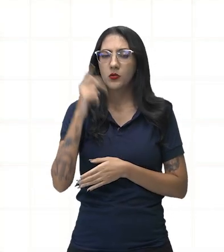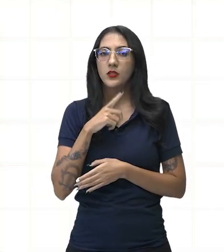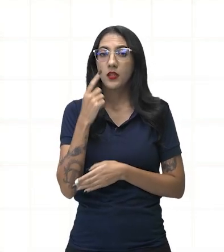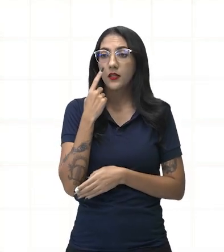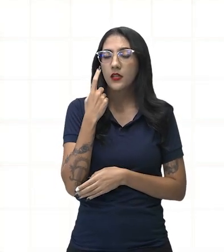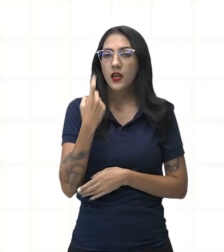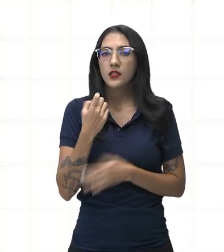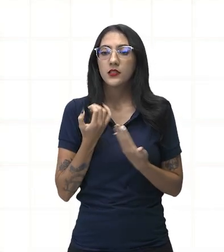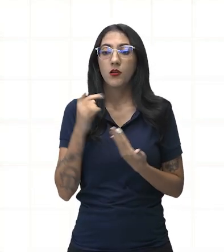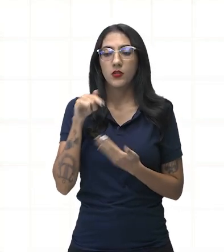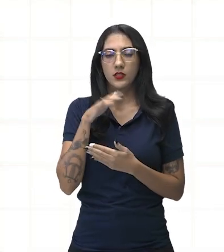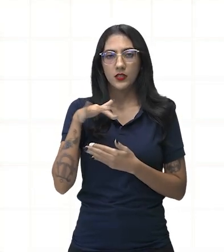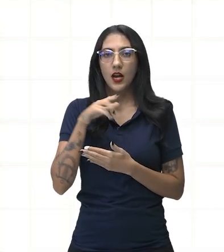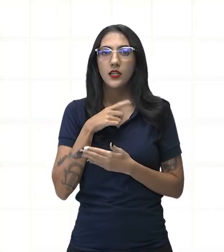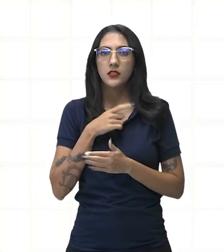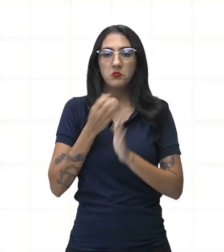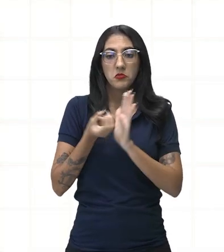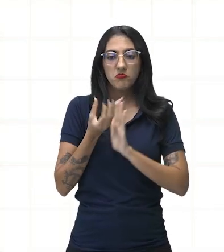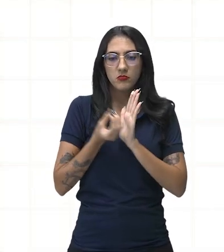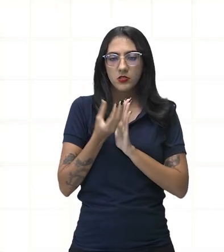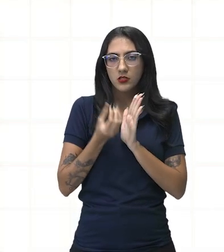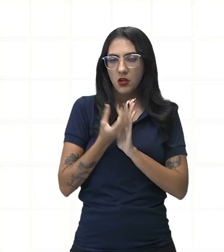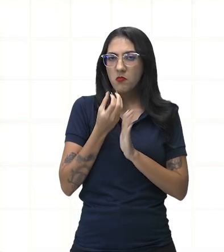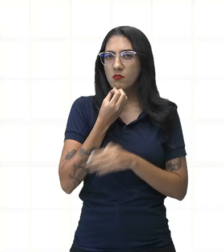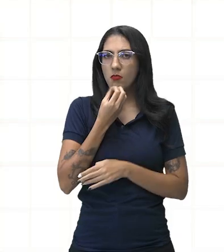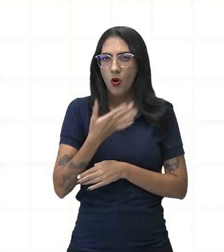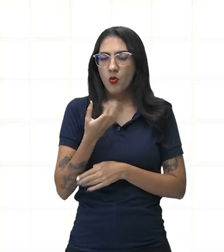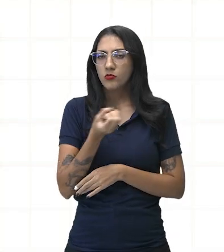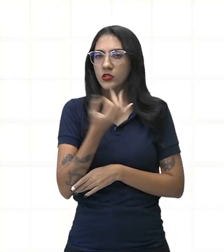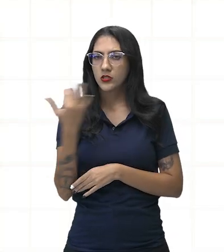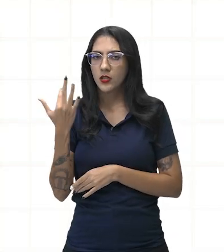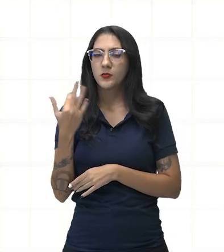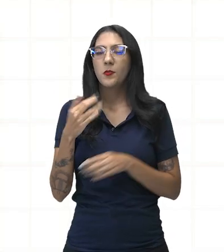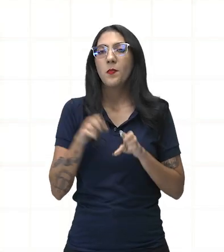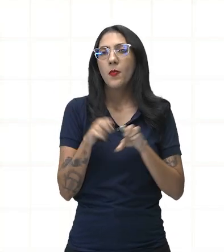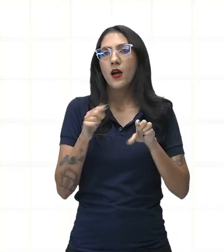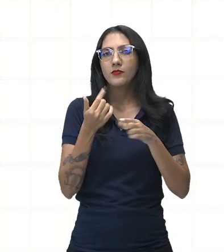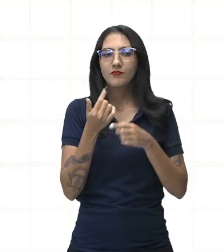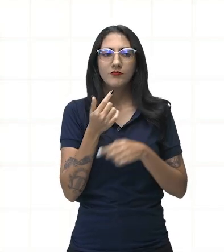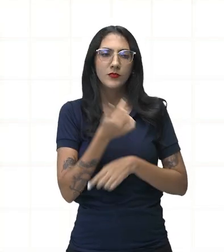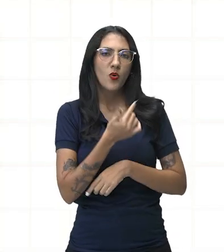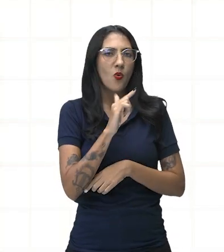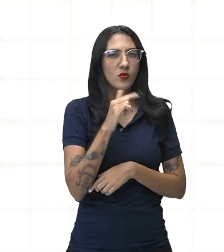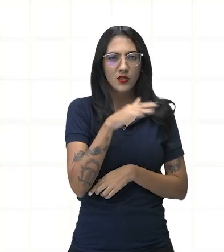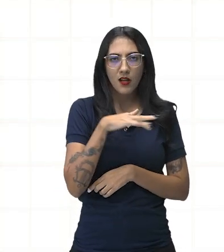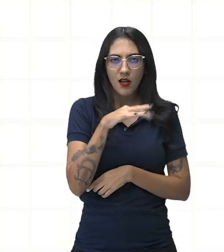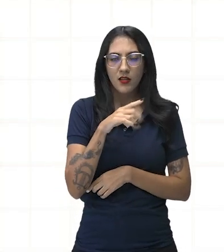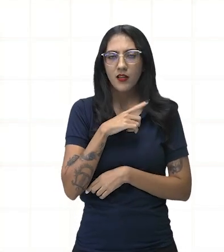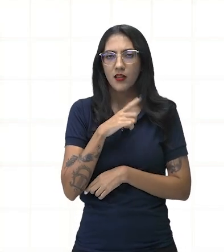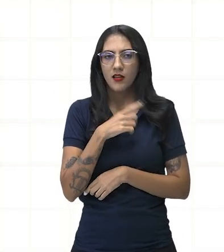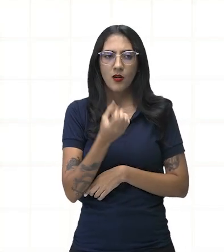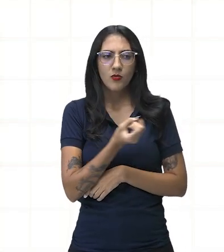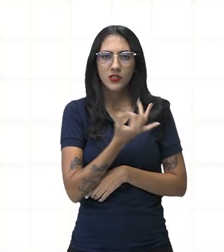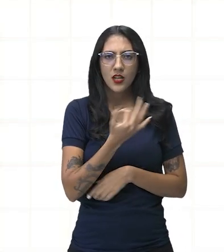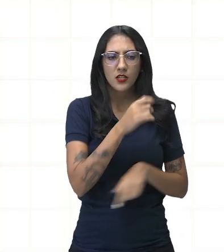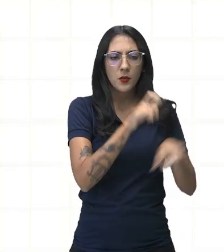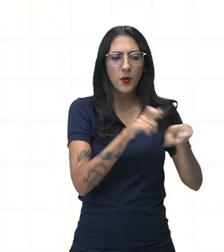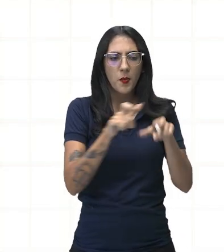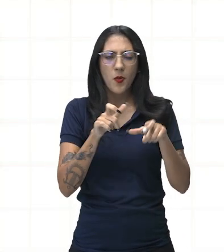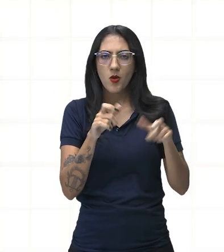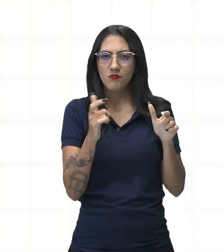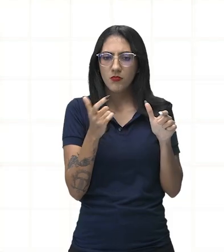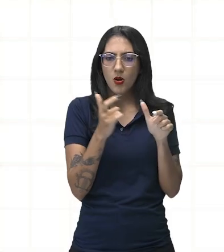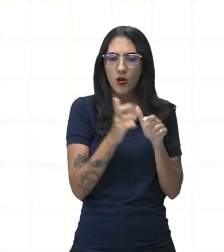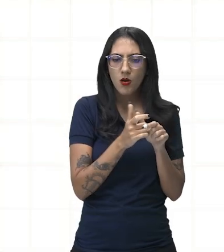normalmente, então, naquela área, vou fabricar mais, tá? Se eu já tenho uma área em que a quantidade de pessoas ela vai